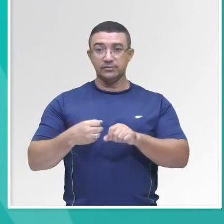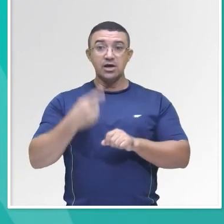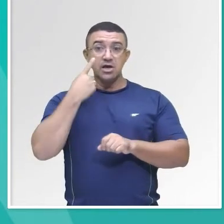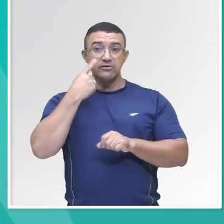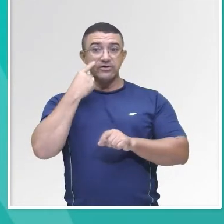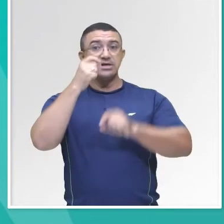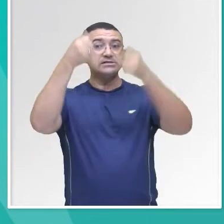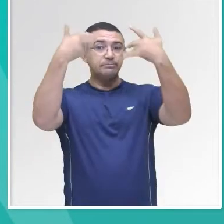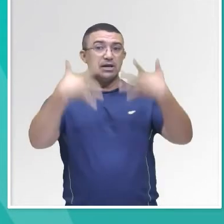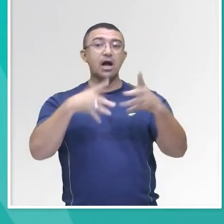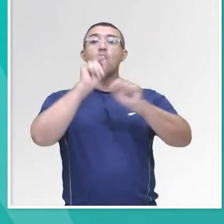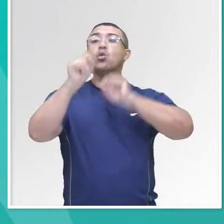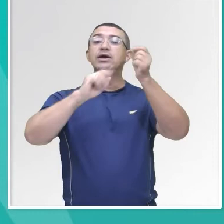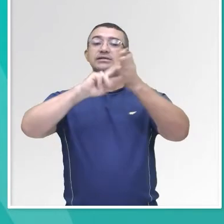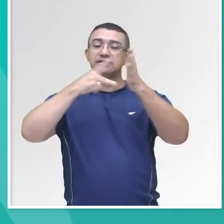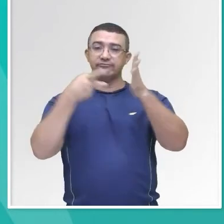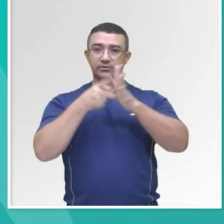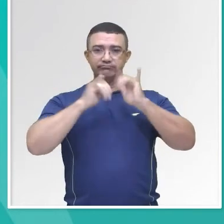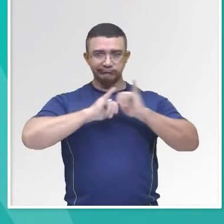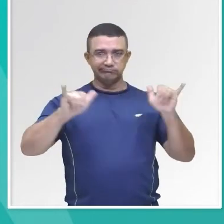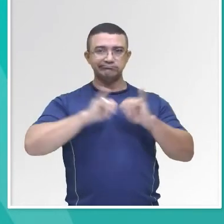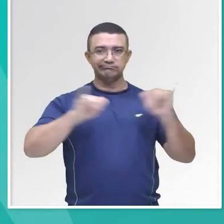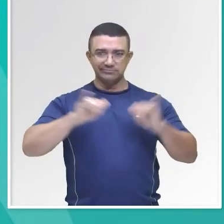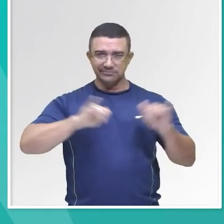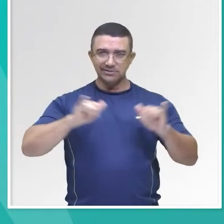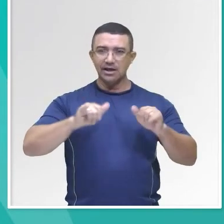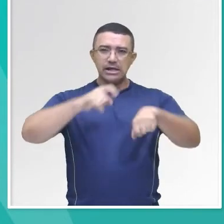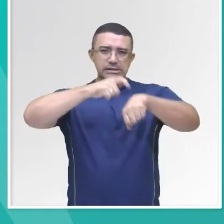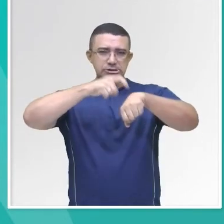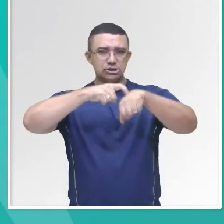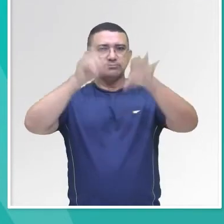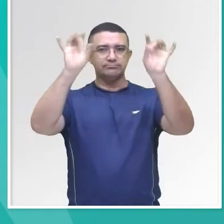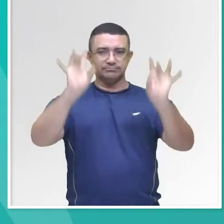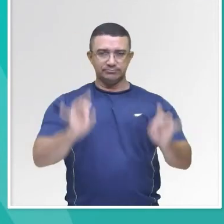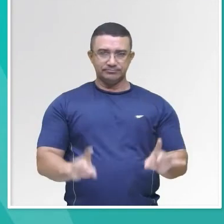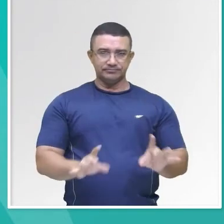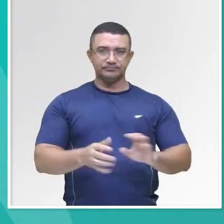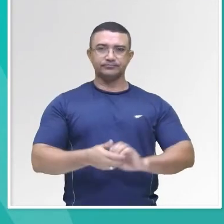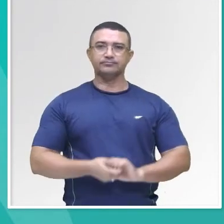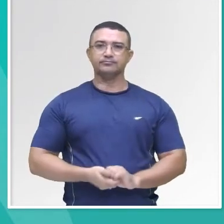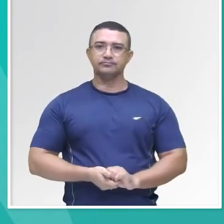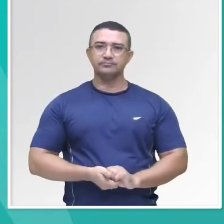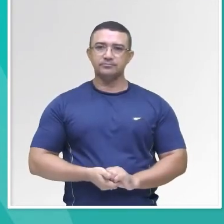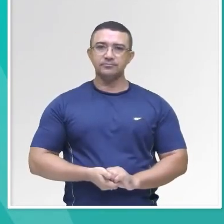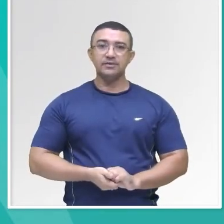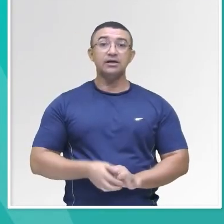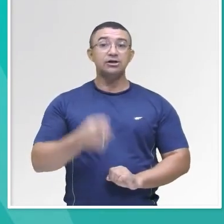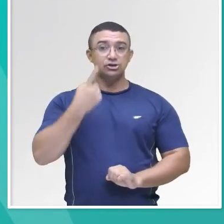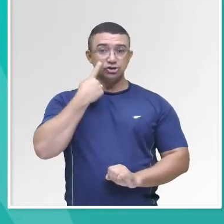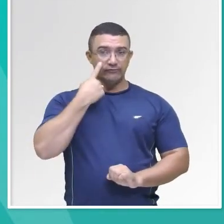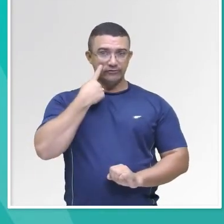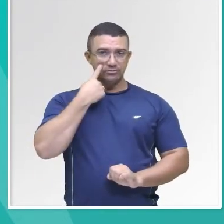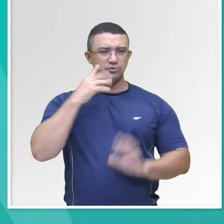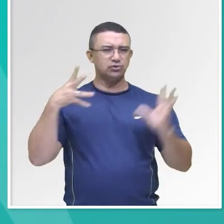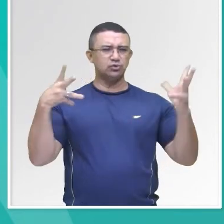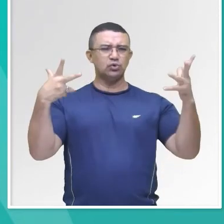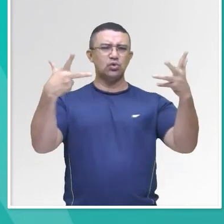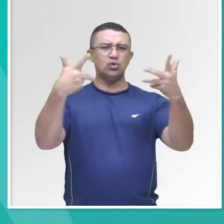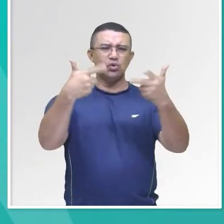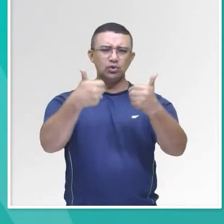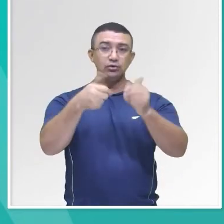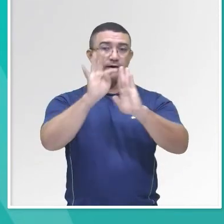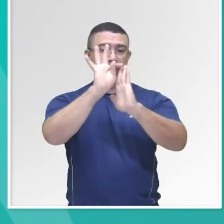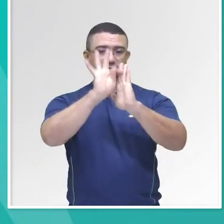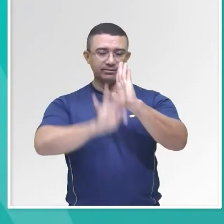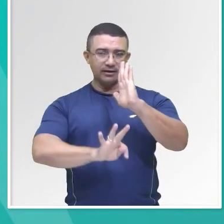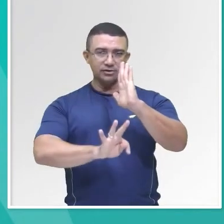especiais. Então, gente, agora nós vimos todo o texto, nós fizemos a leitura,